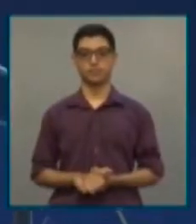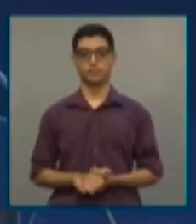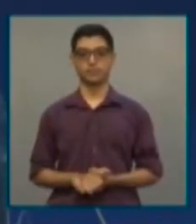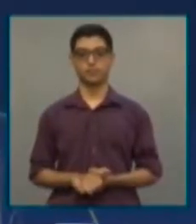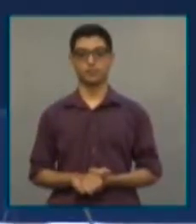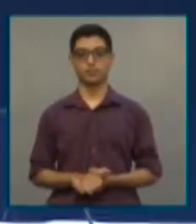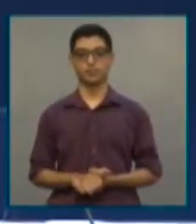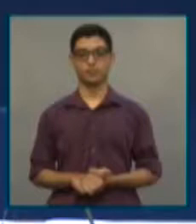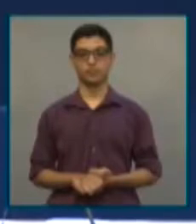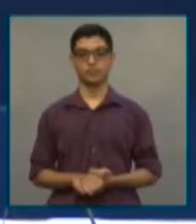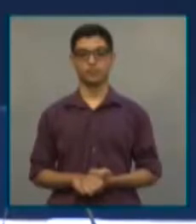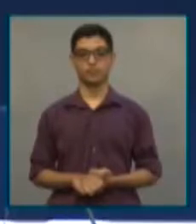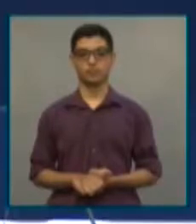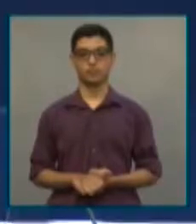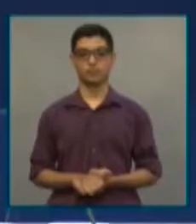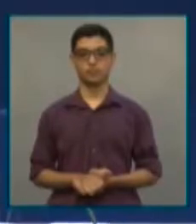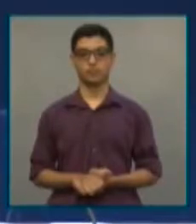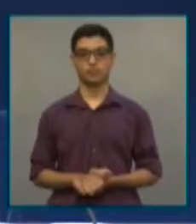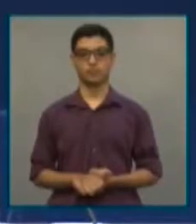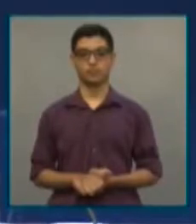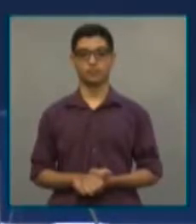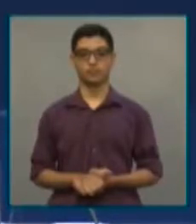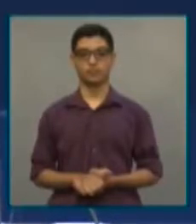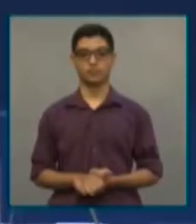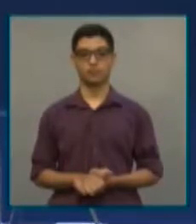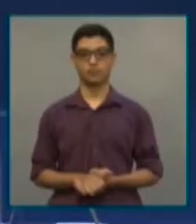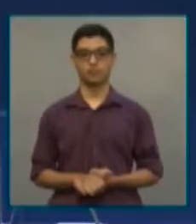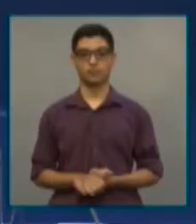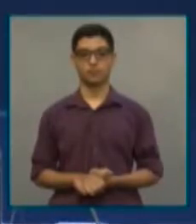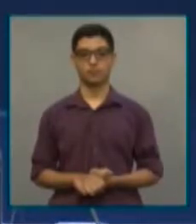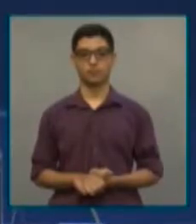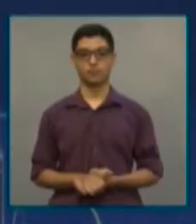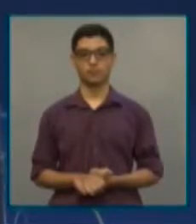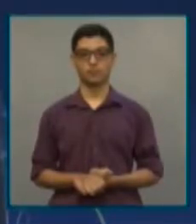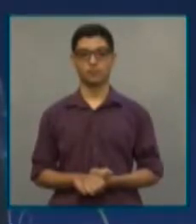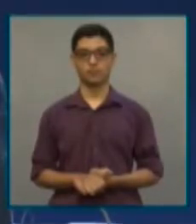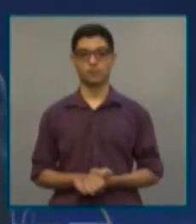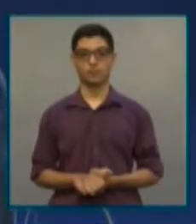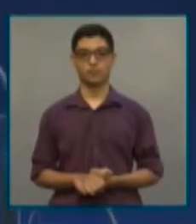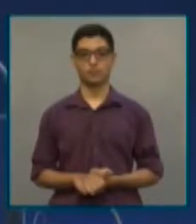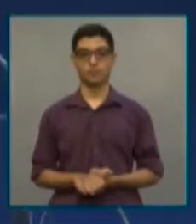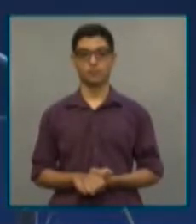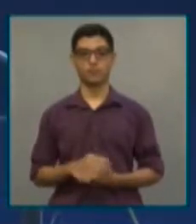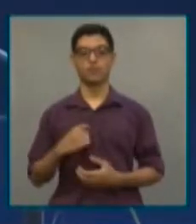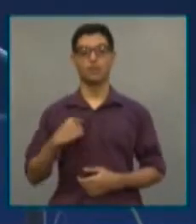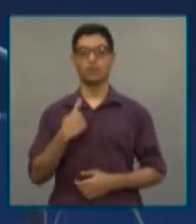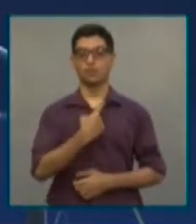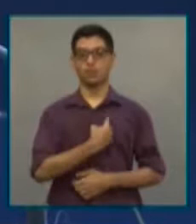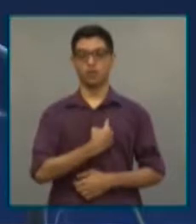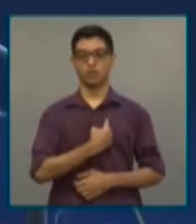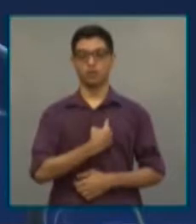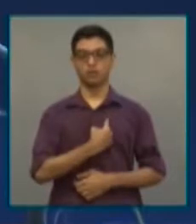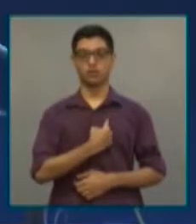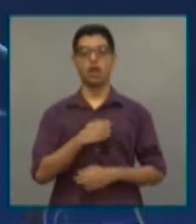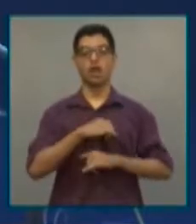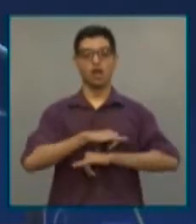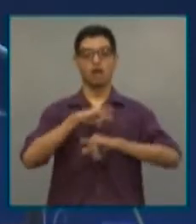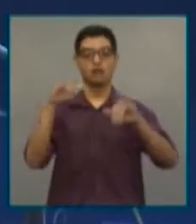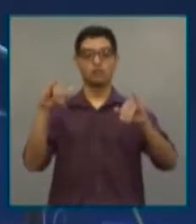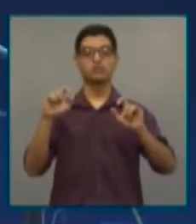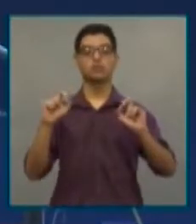Fazemos a consideração, Vossas Senhorias, que as reprises ocorrerão